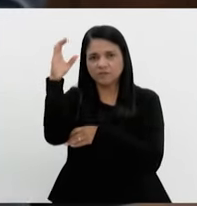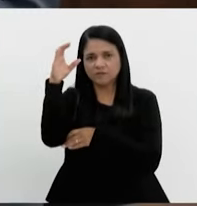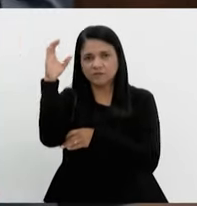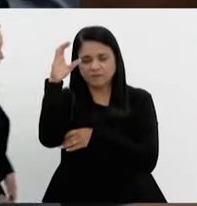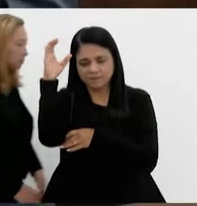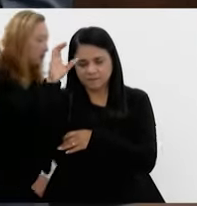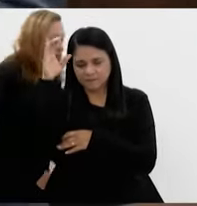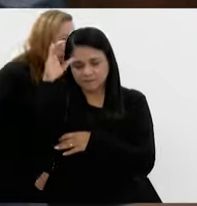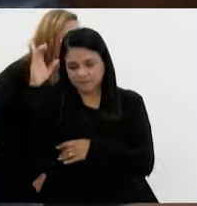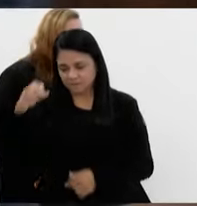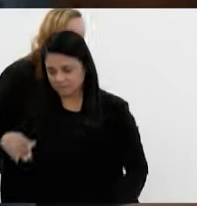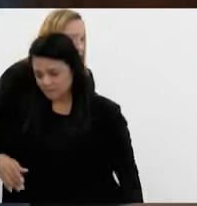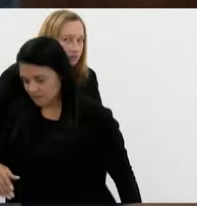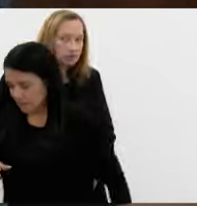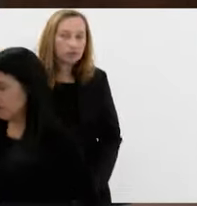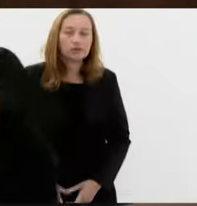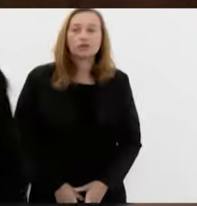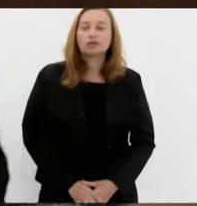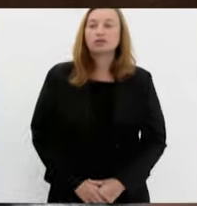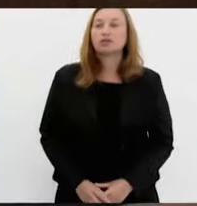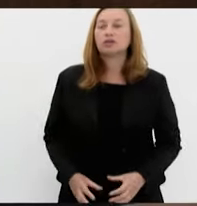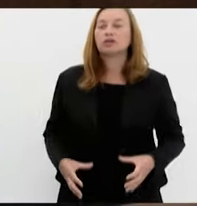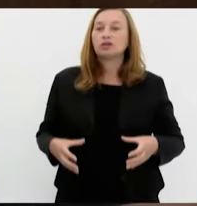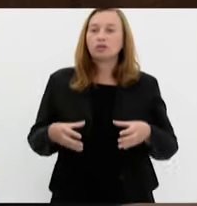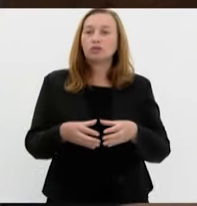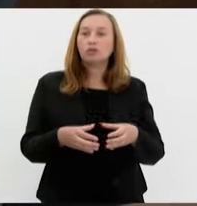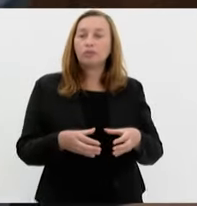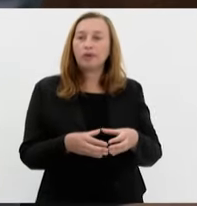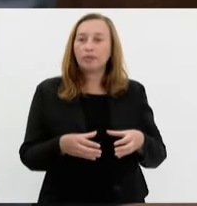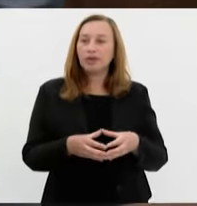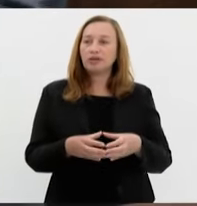aerotransportado gan grupamento aerom